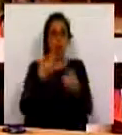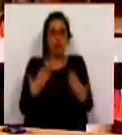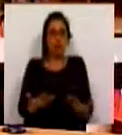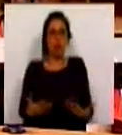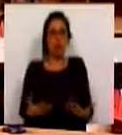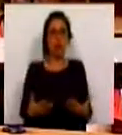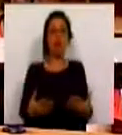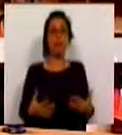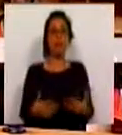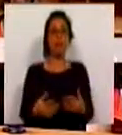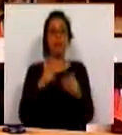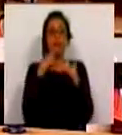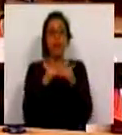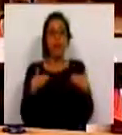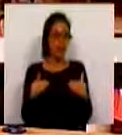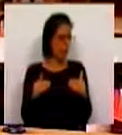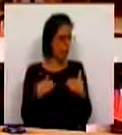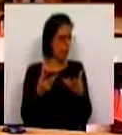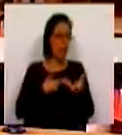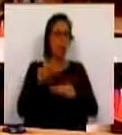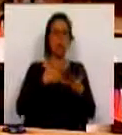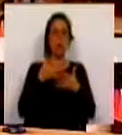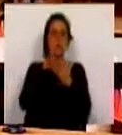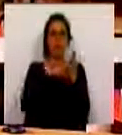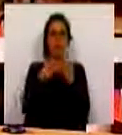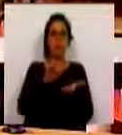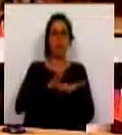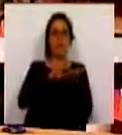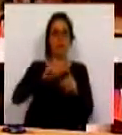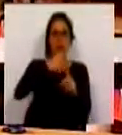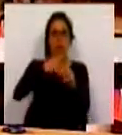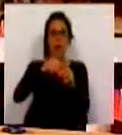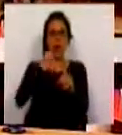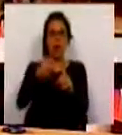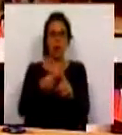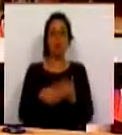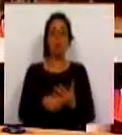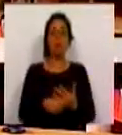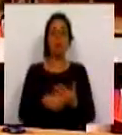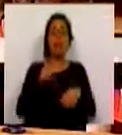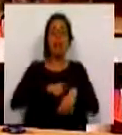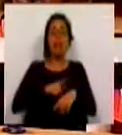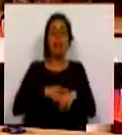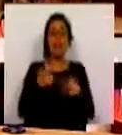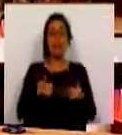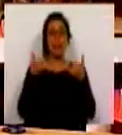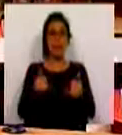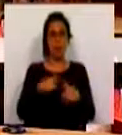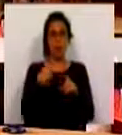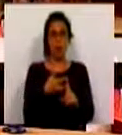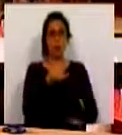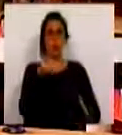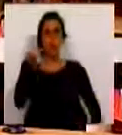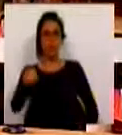imediatas, designadamente ao nível da negociação do quadro financeiro plurianual para o período subsequente a